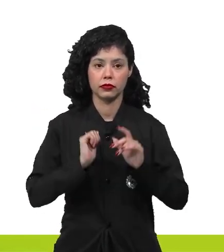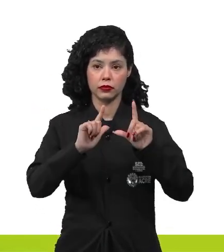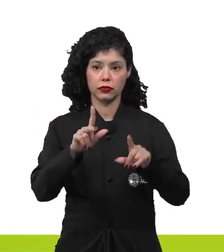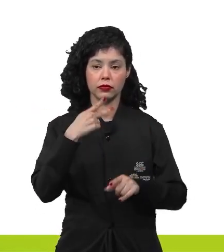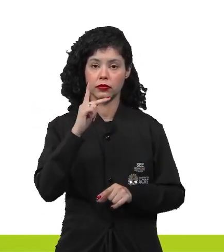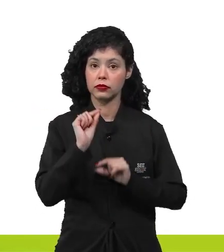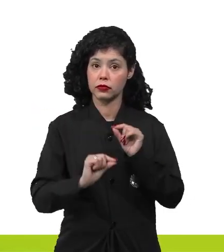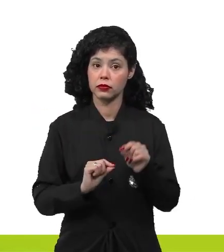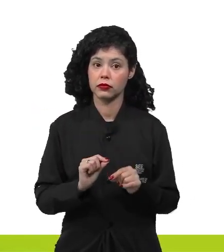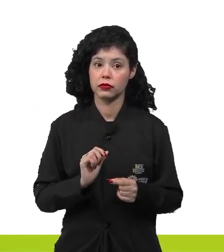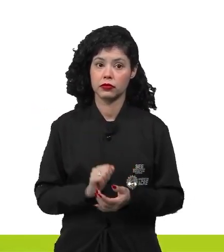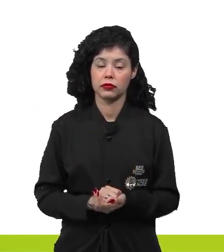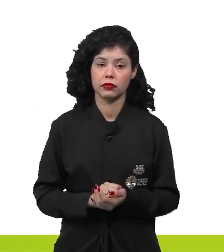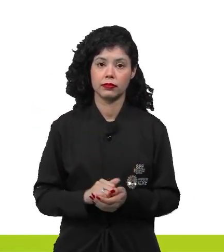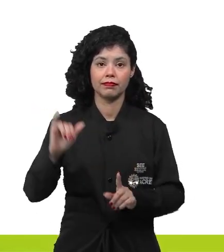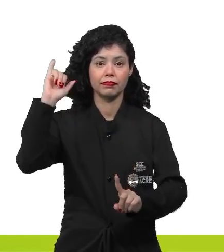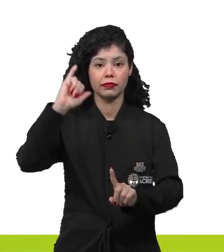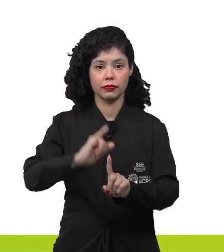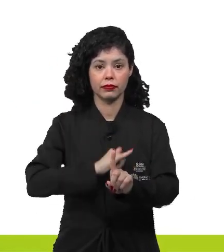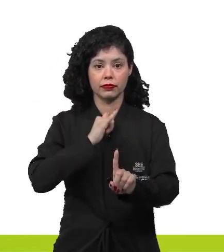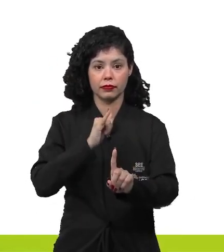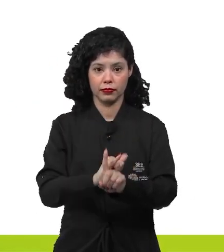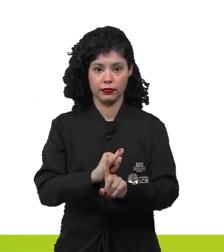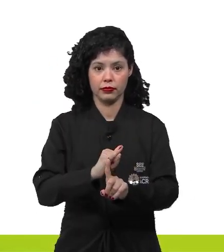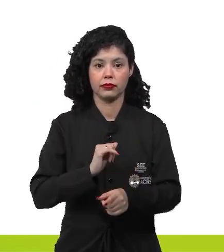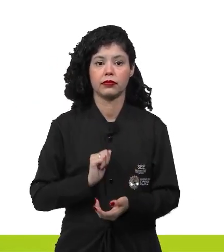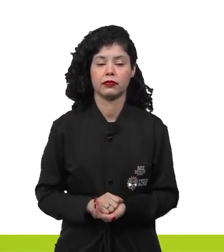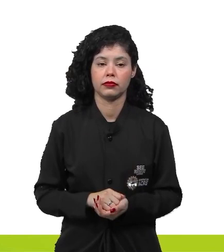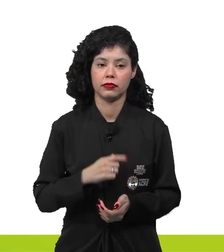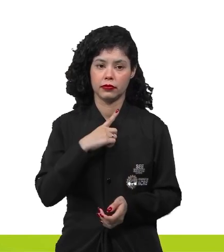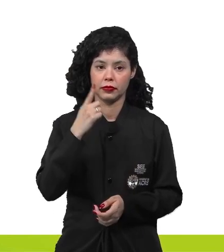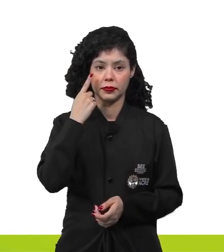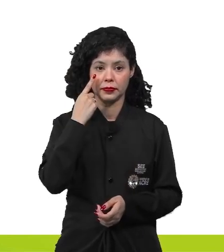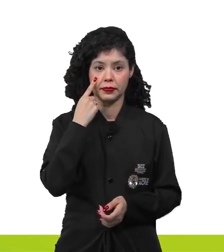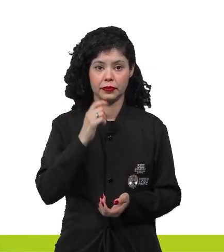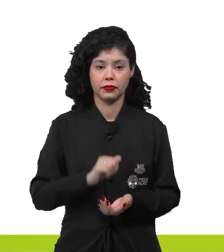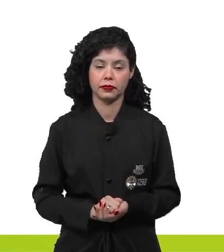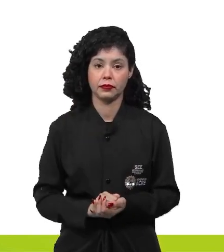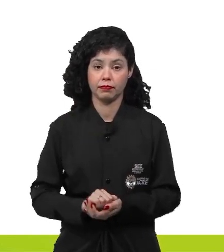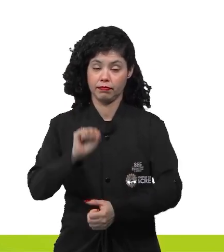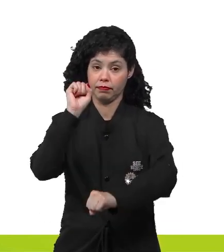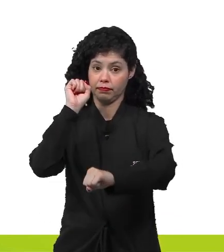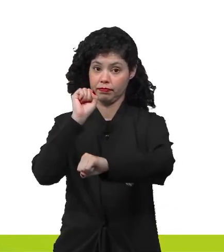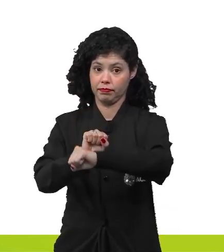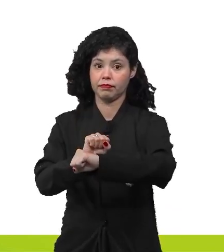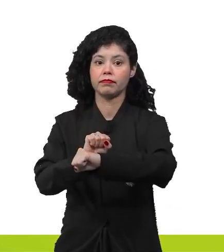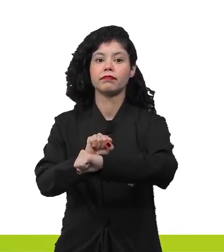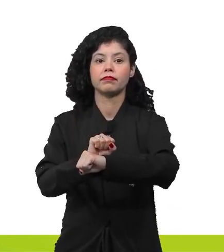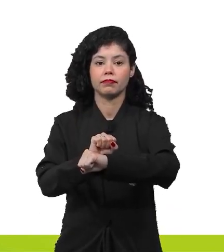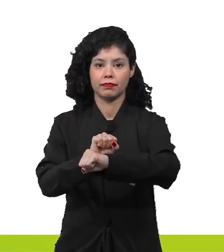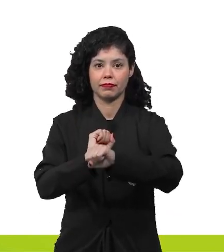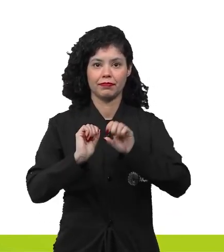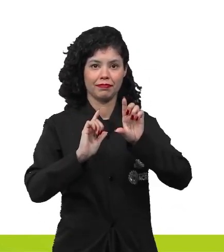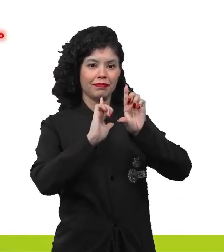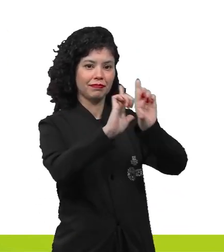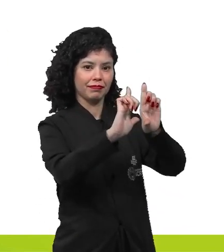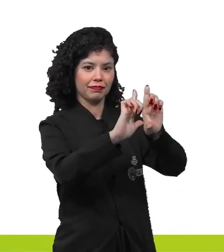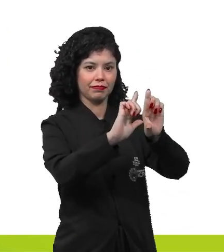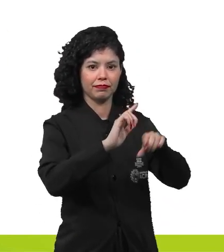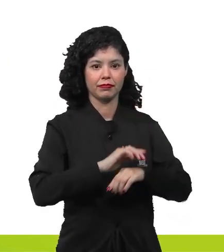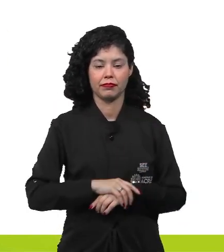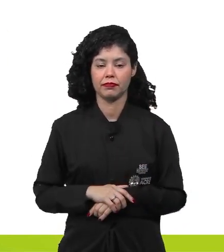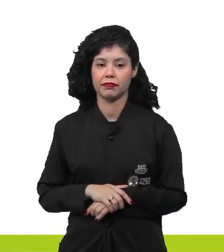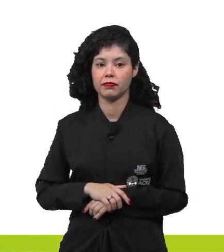fala sobre o bullying. E observem aqui que nós temos bem na frente também uma placa de